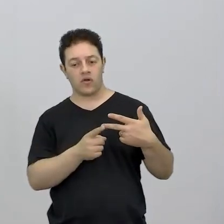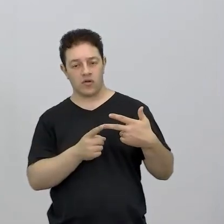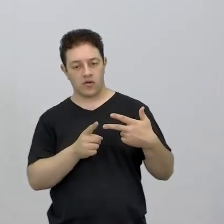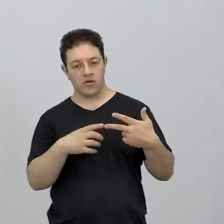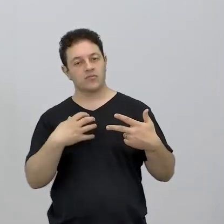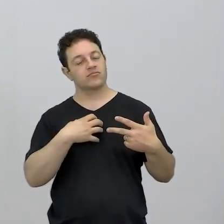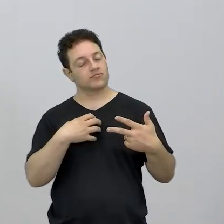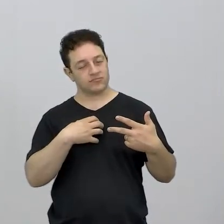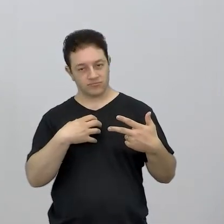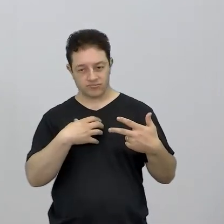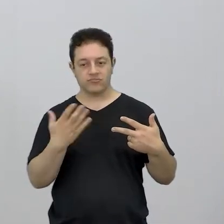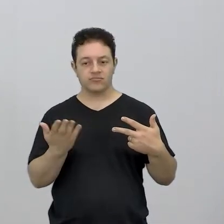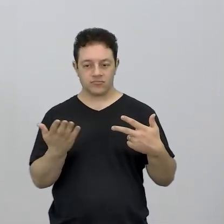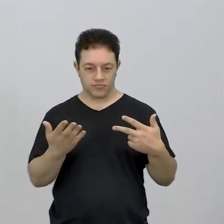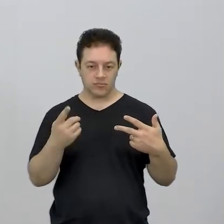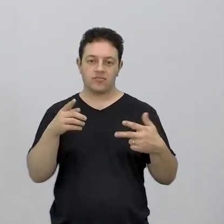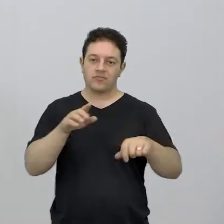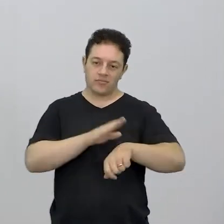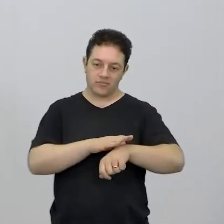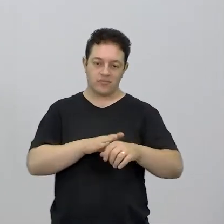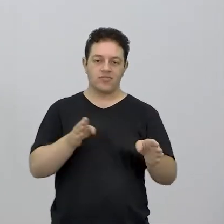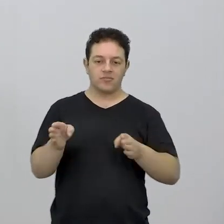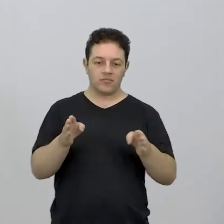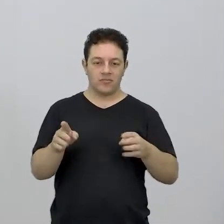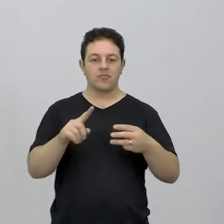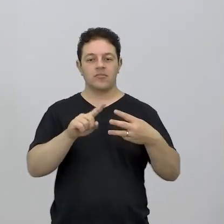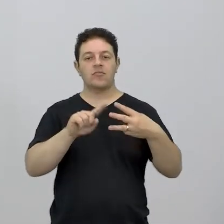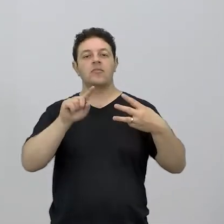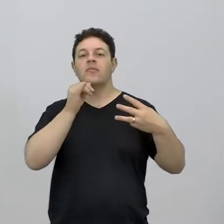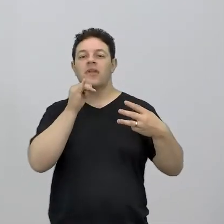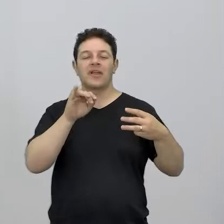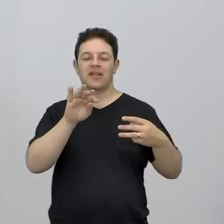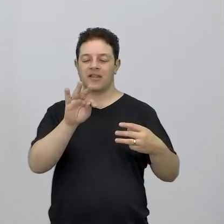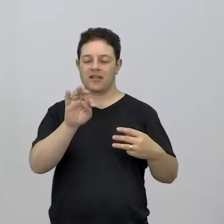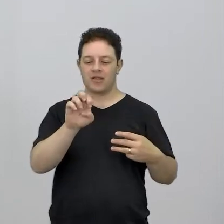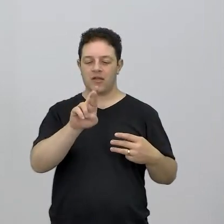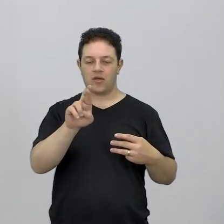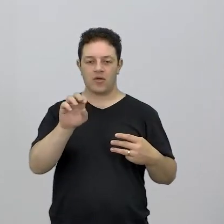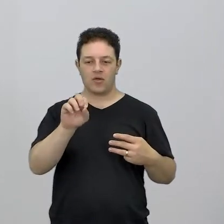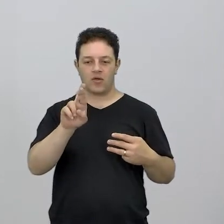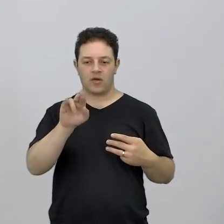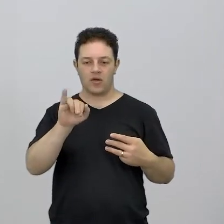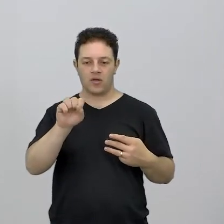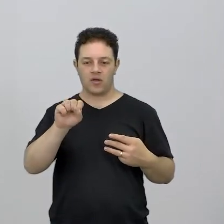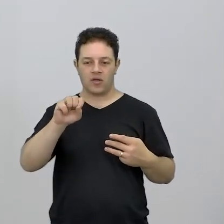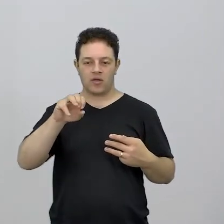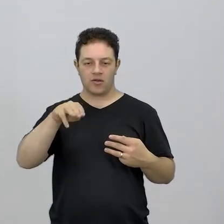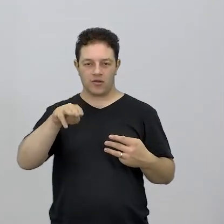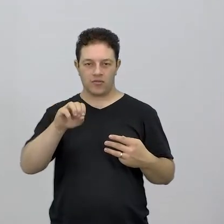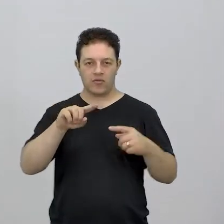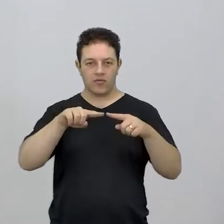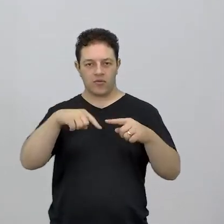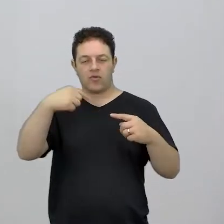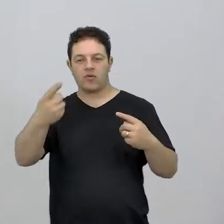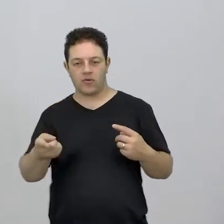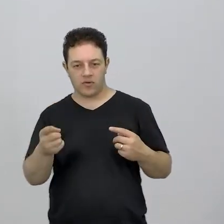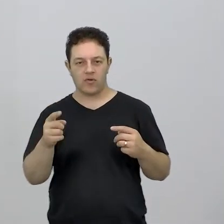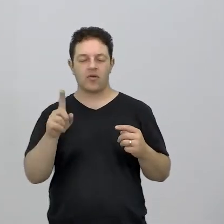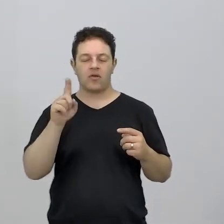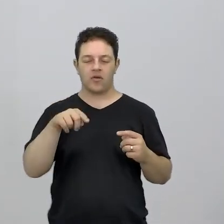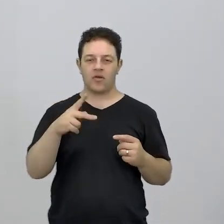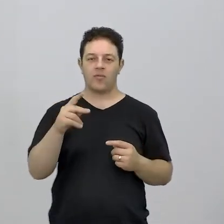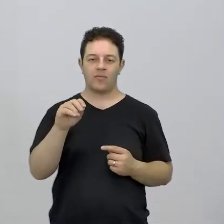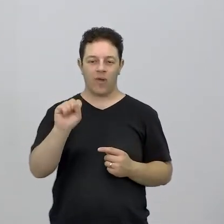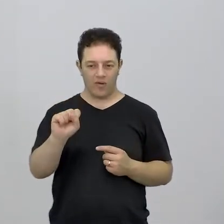né? A gente vive uma época do pós-taylorismo, né? Ou então do pós-toyotismo também, aliás. E ela